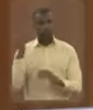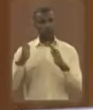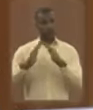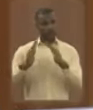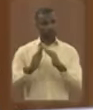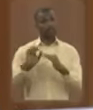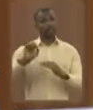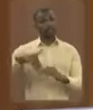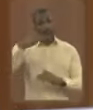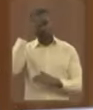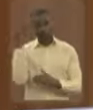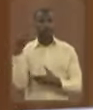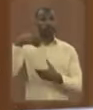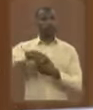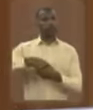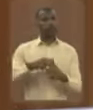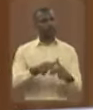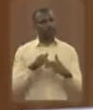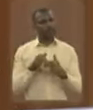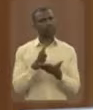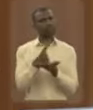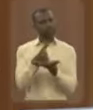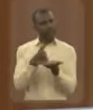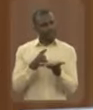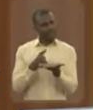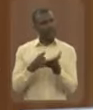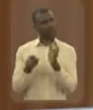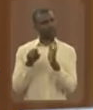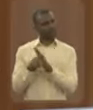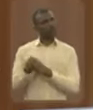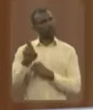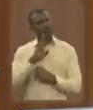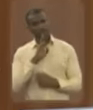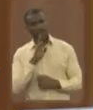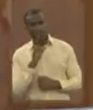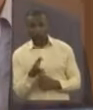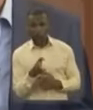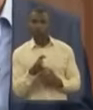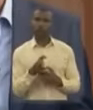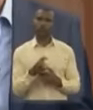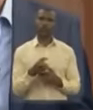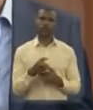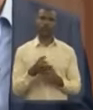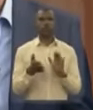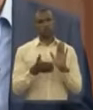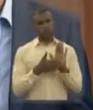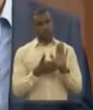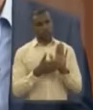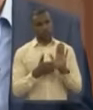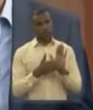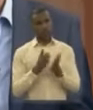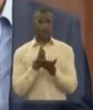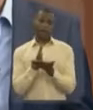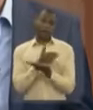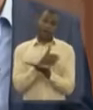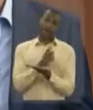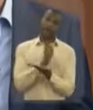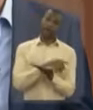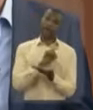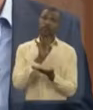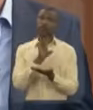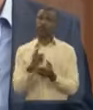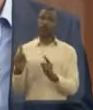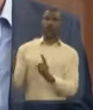respeitar o eleitor Paulinho porque metade da pergunta você responde o que você tem de proposta e metade você fica